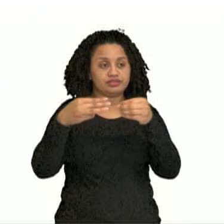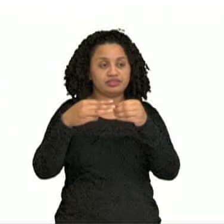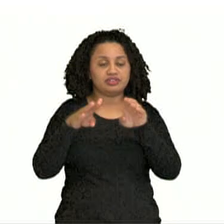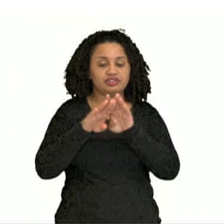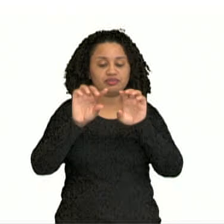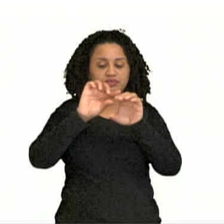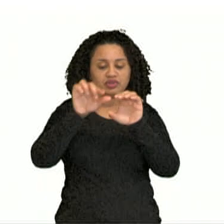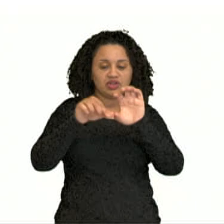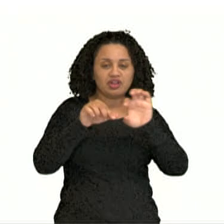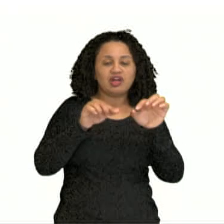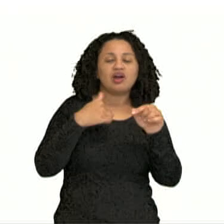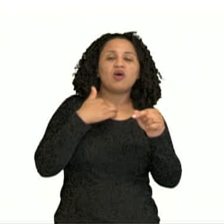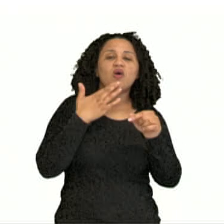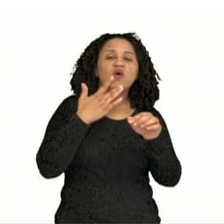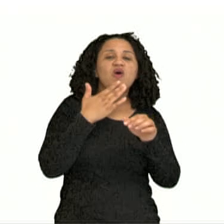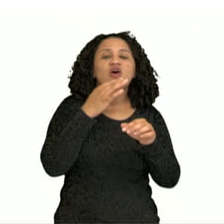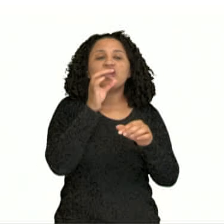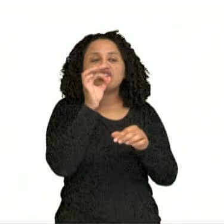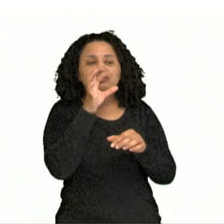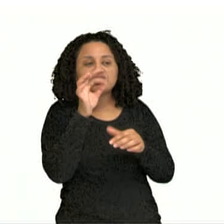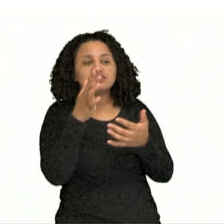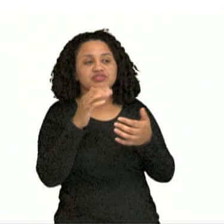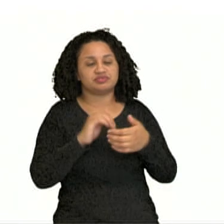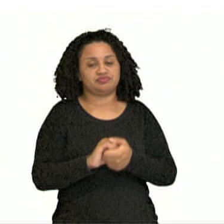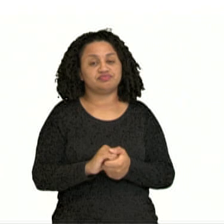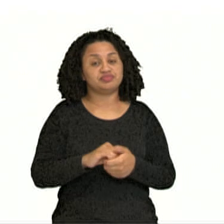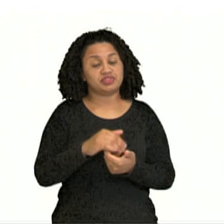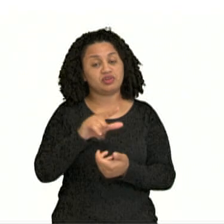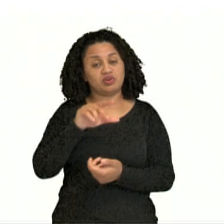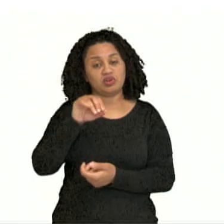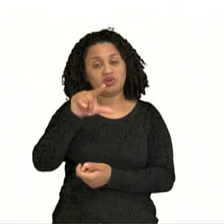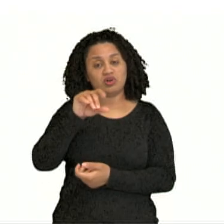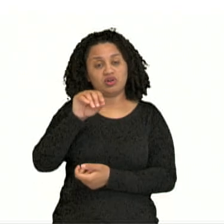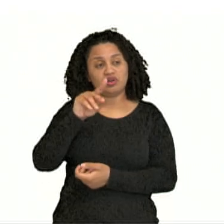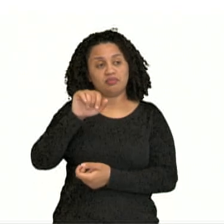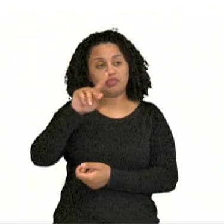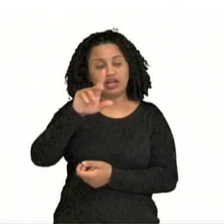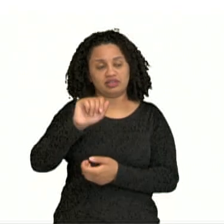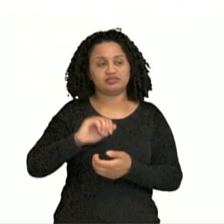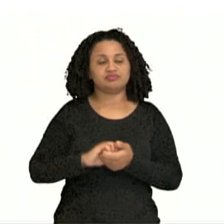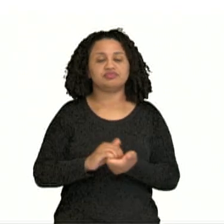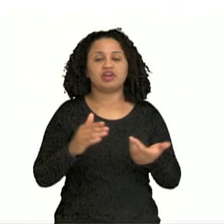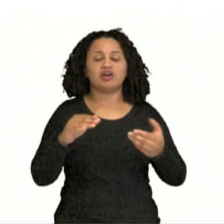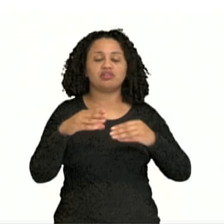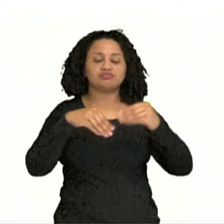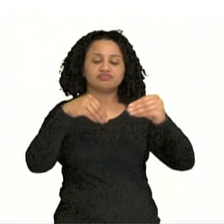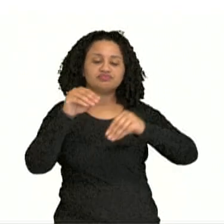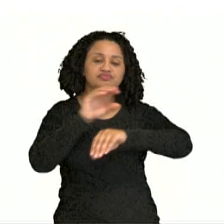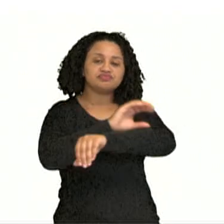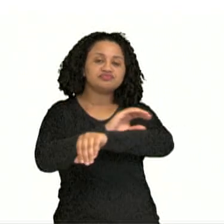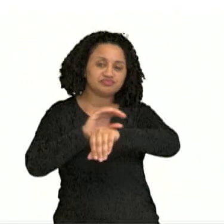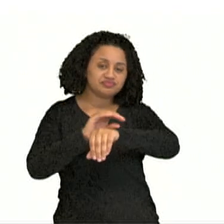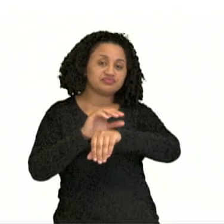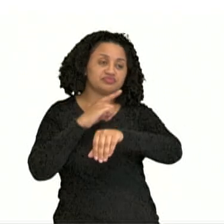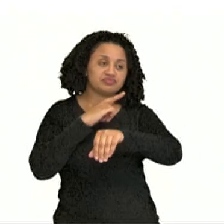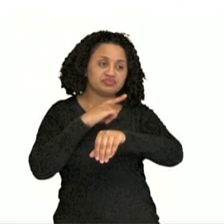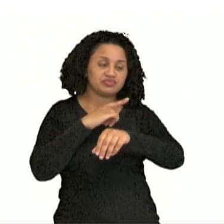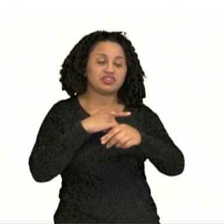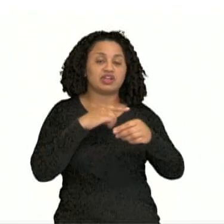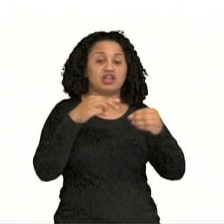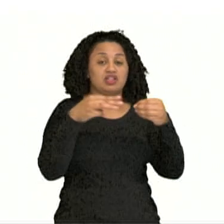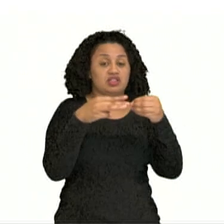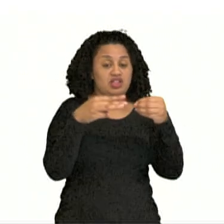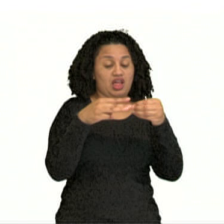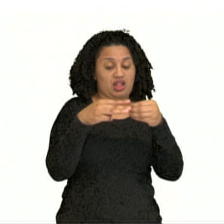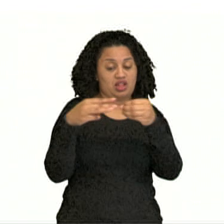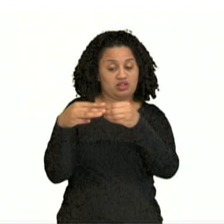coloração esverdeada no seu interior, cloroplastos. Vamos falar um pouquinho dos tecidos vegetais. Células que